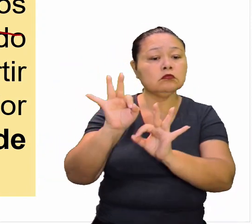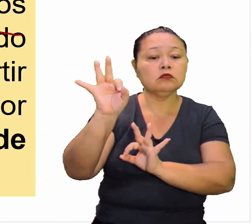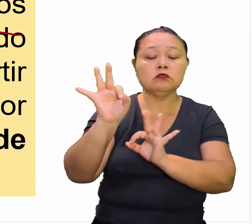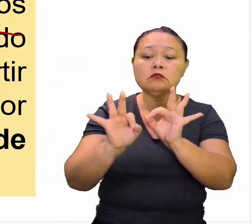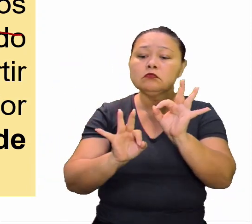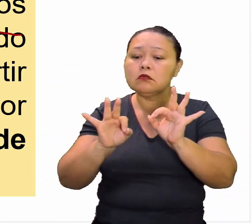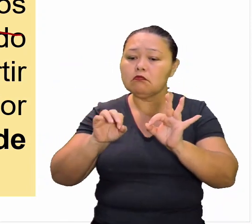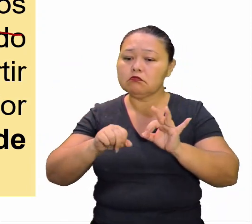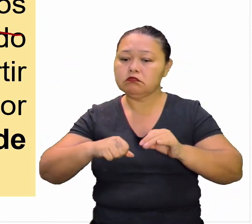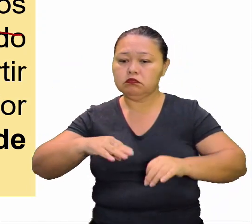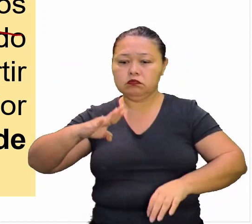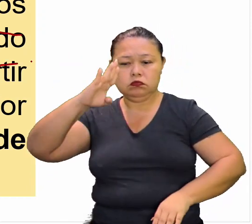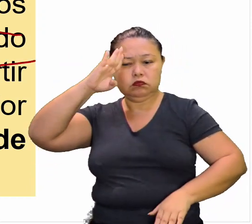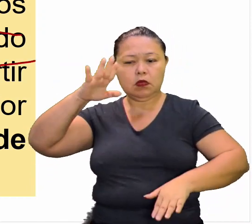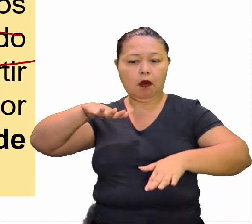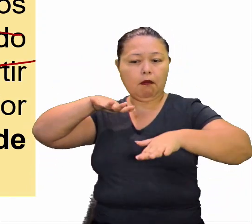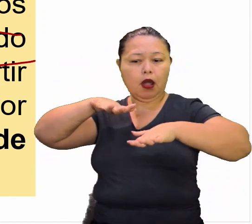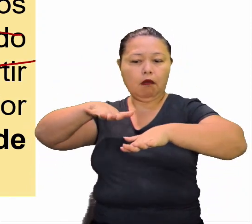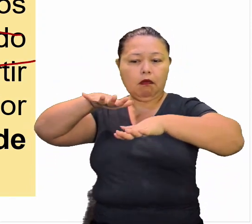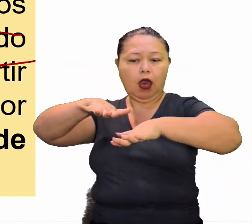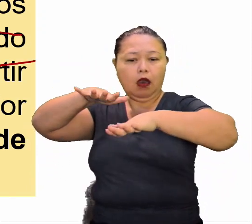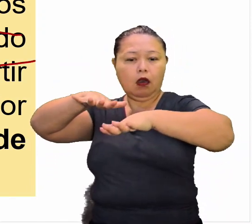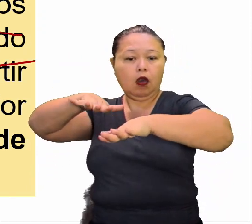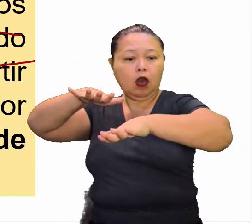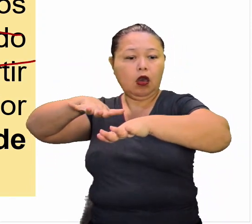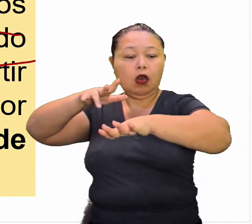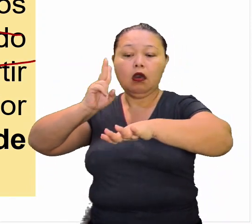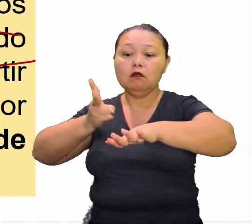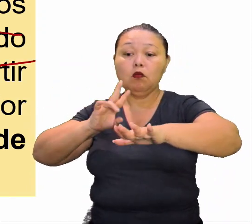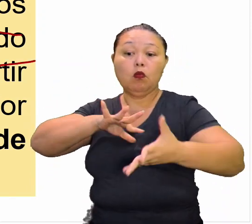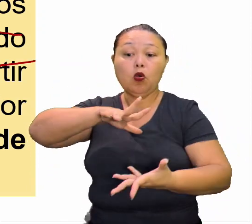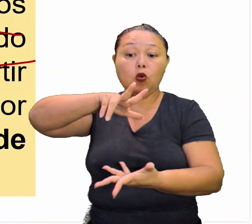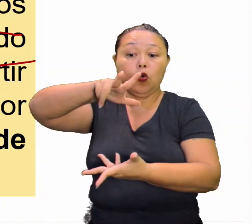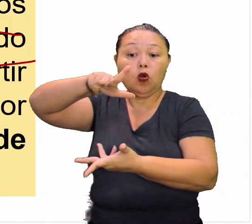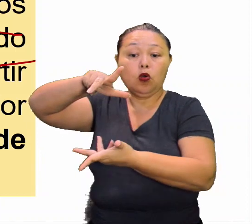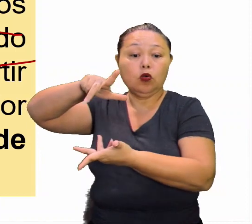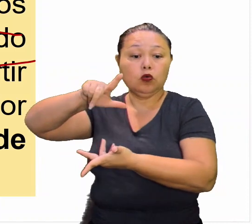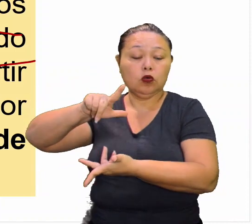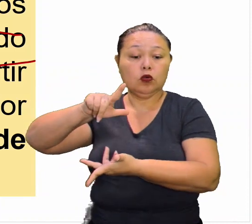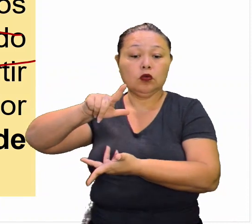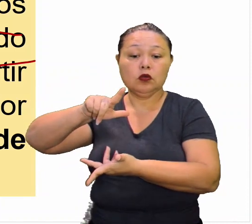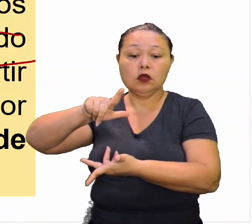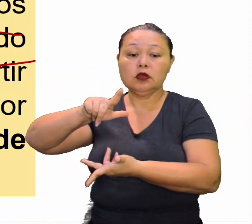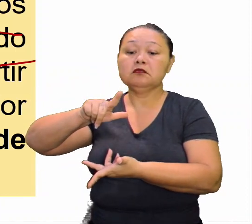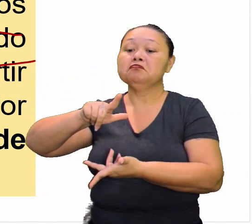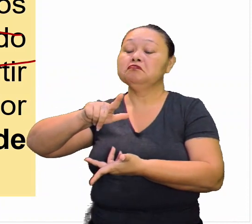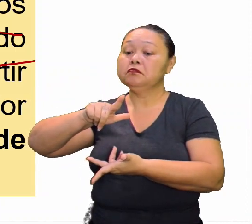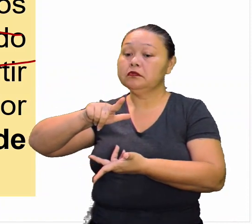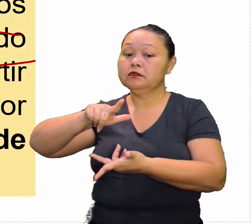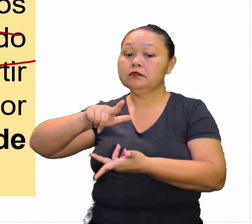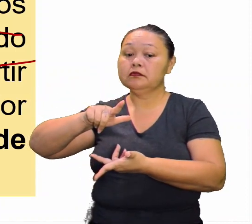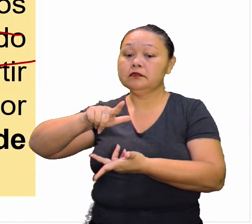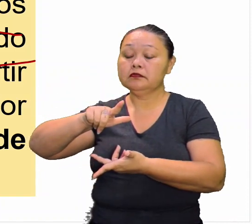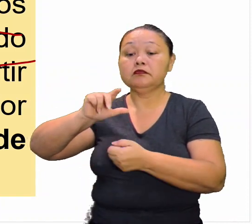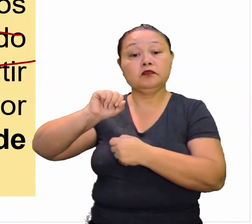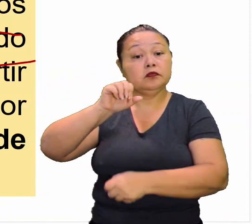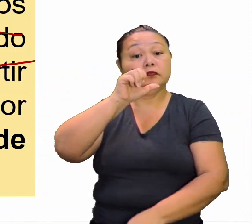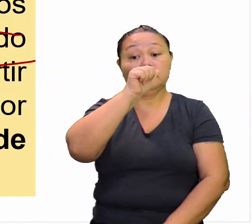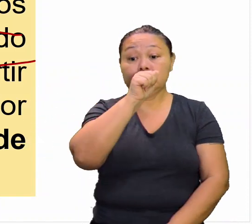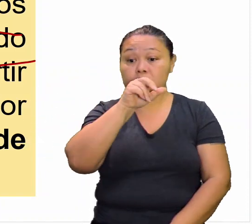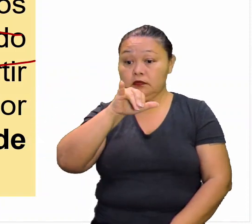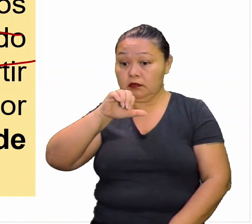Organizaram um dos principais exércitos permanentes do mundo, os